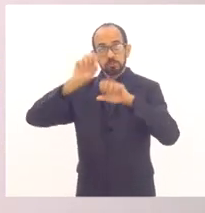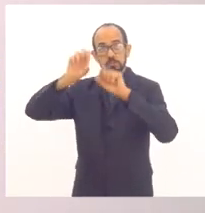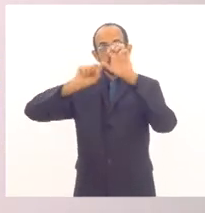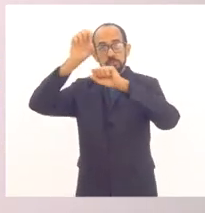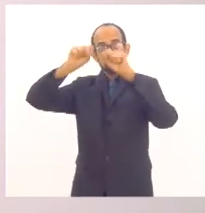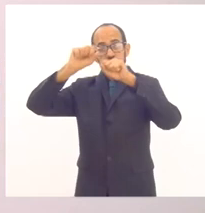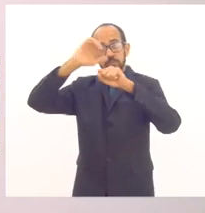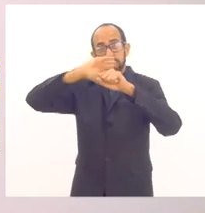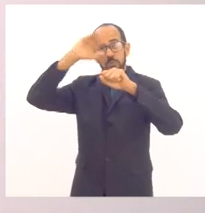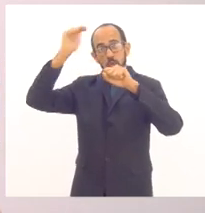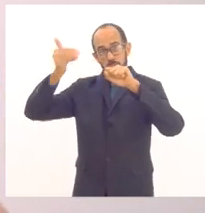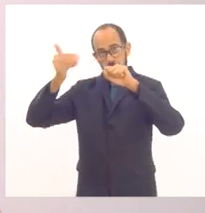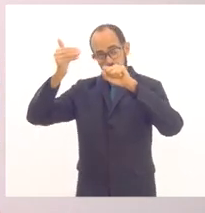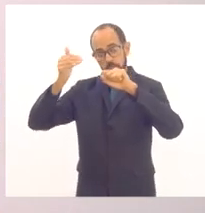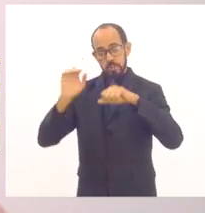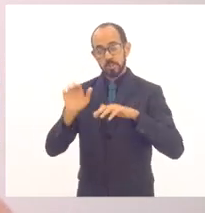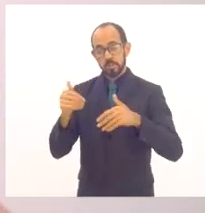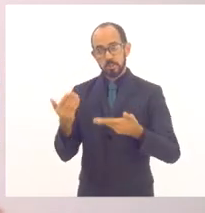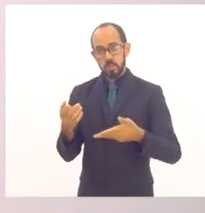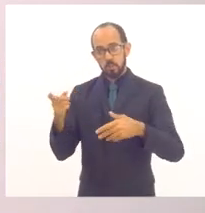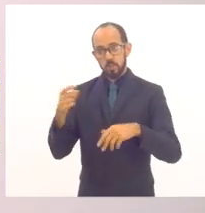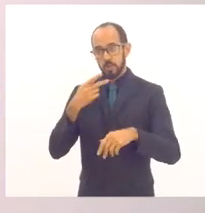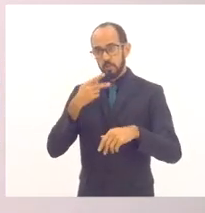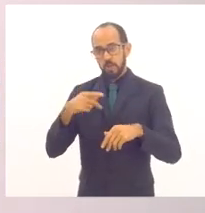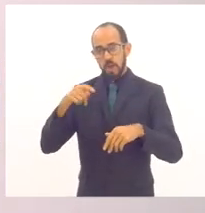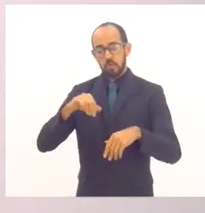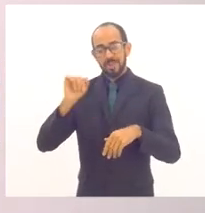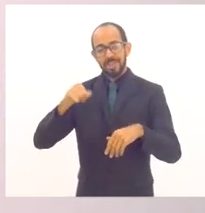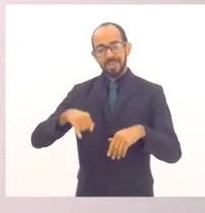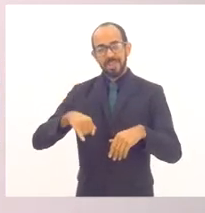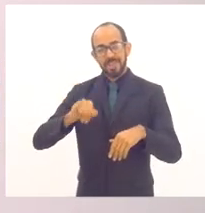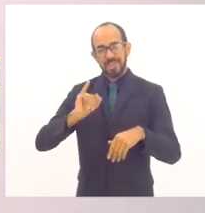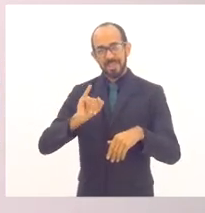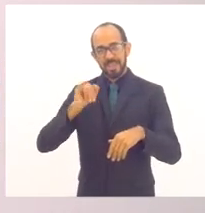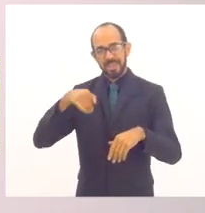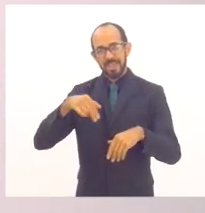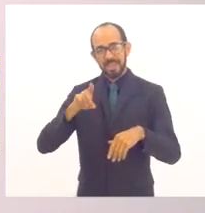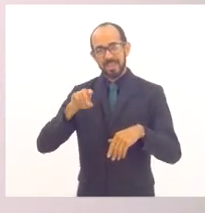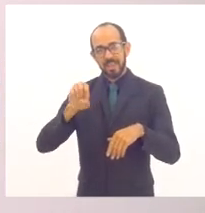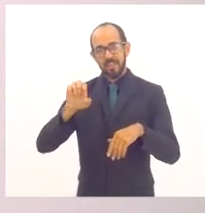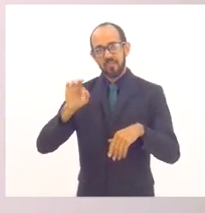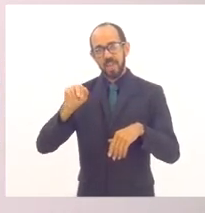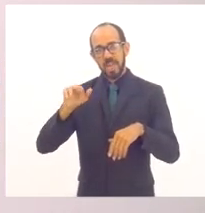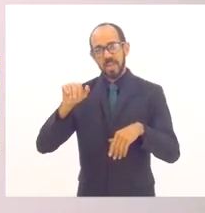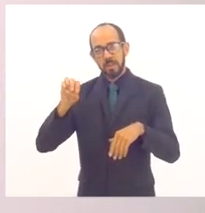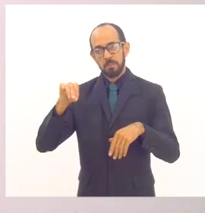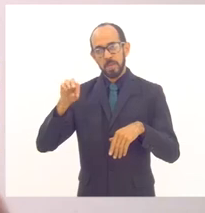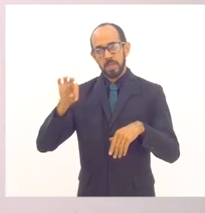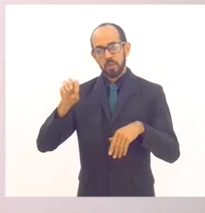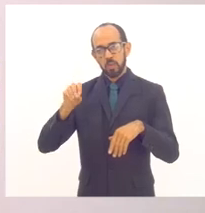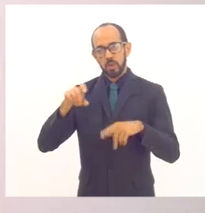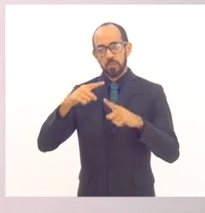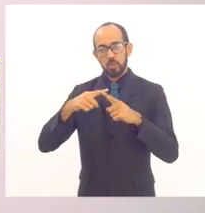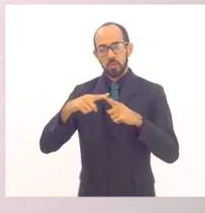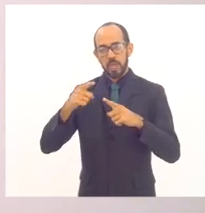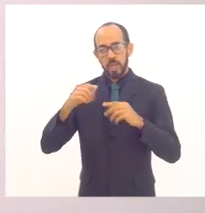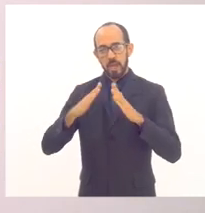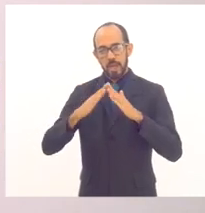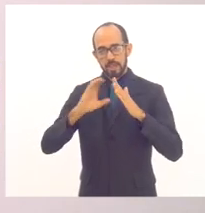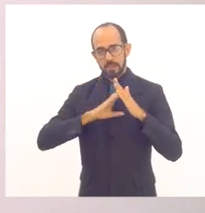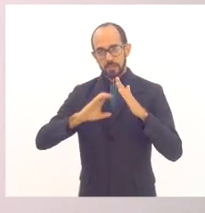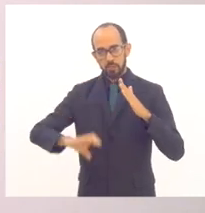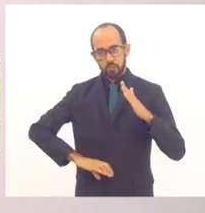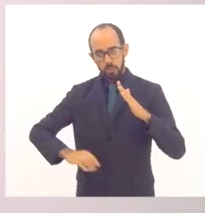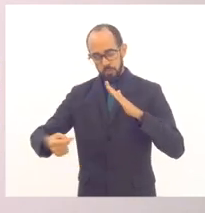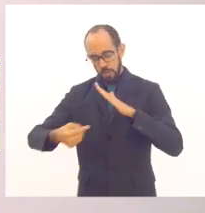A maioria das... quando eu digo indeferimento, Carlos, deputado, é que a Casa Civil nos pergunta se